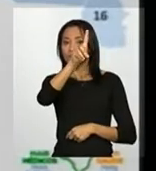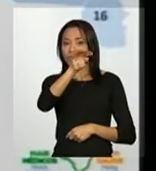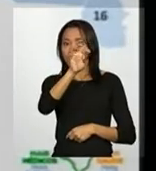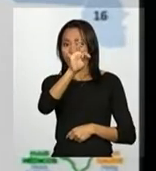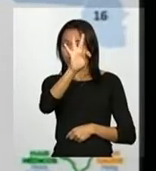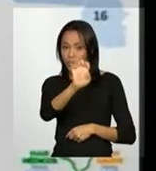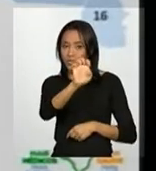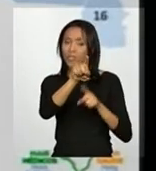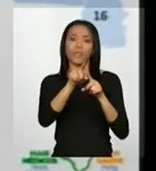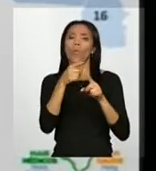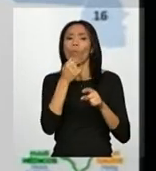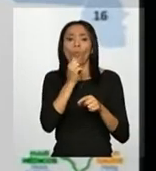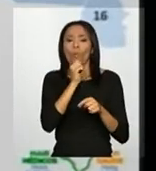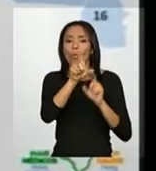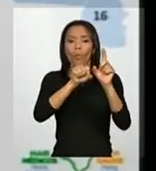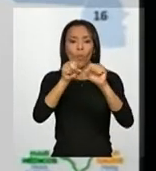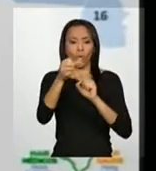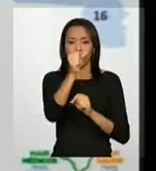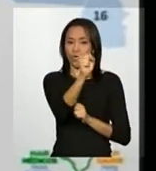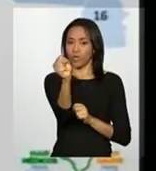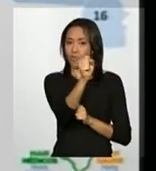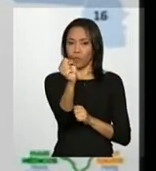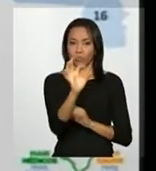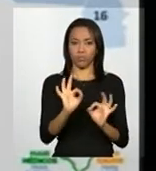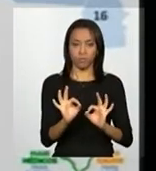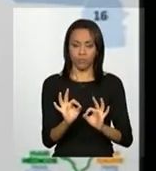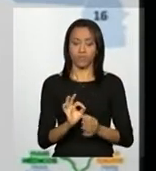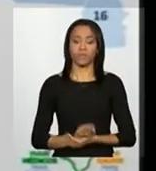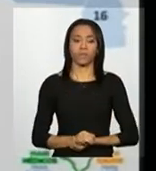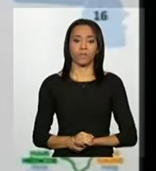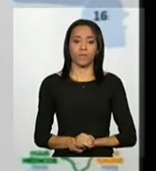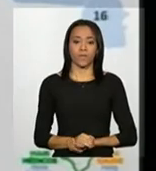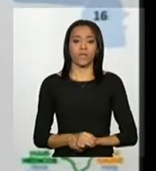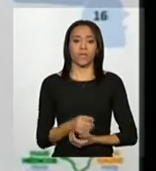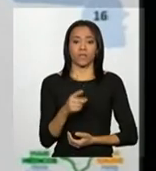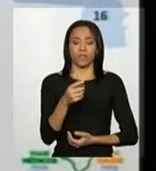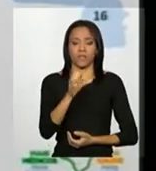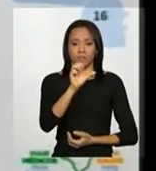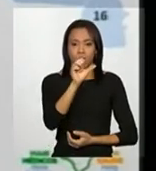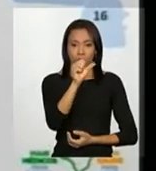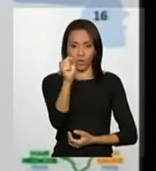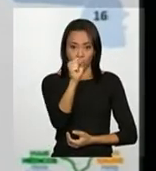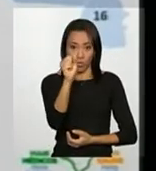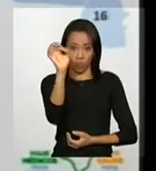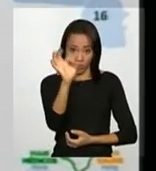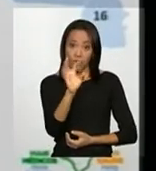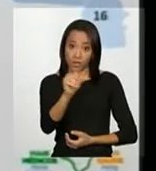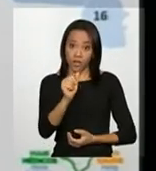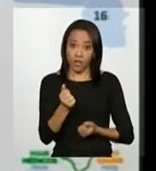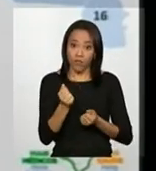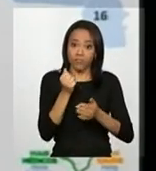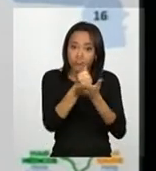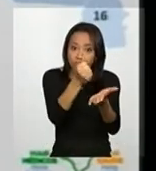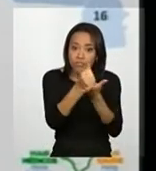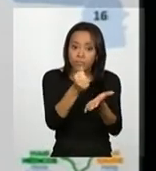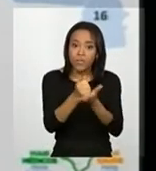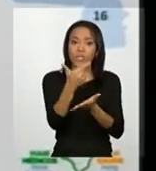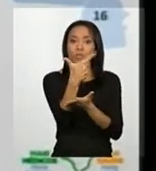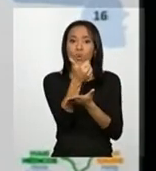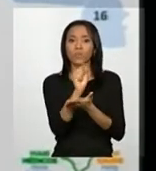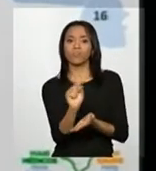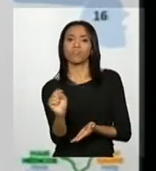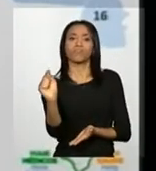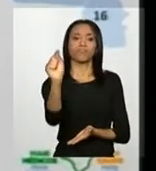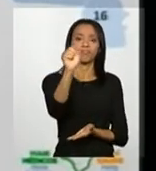escolhidos 69 municípios dos 88 88% será atendido e 12 distritos